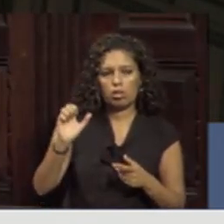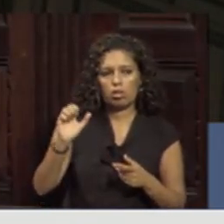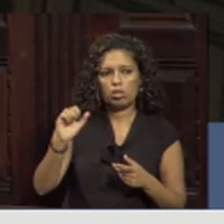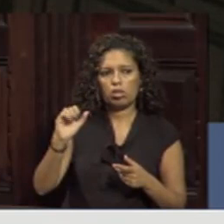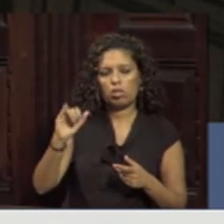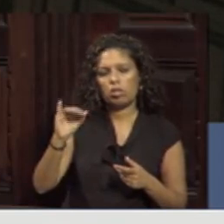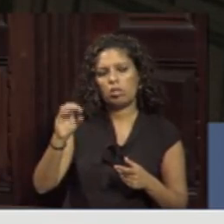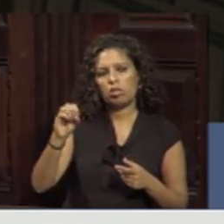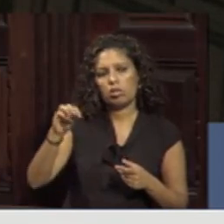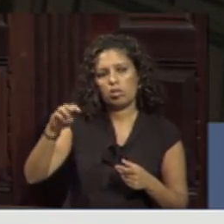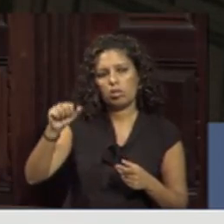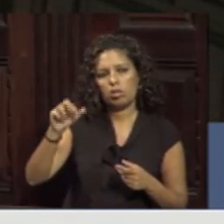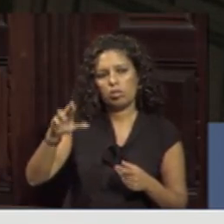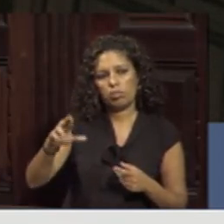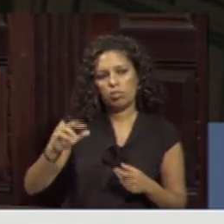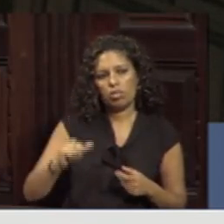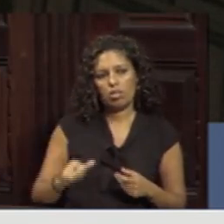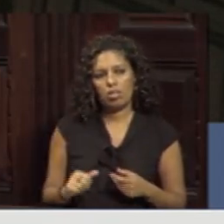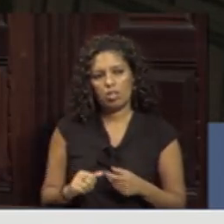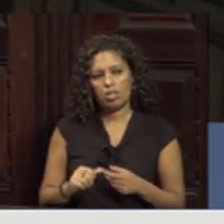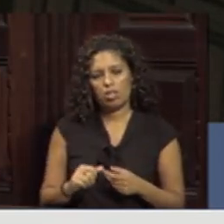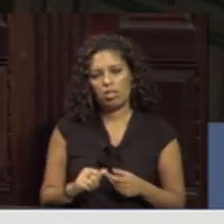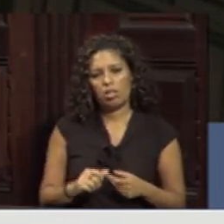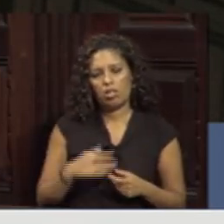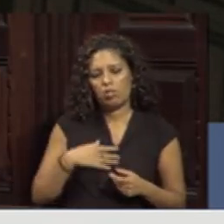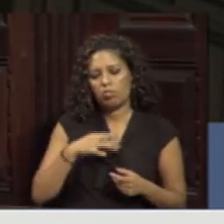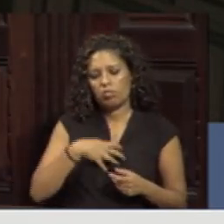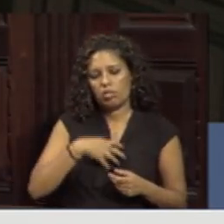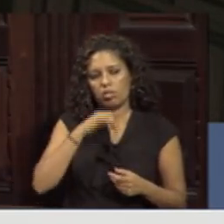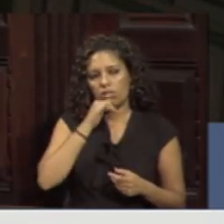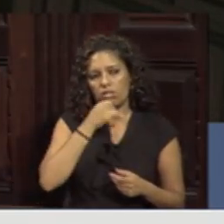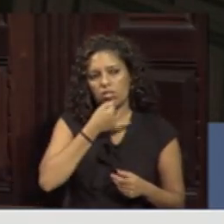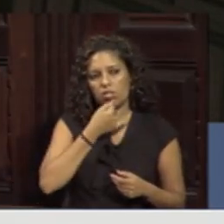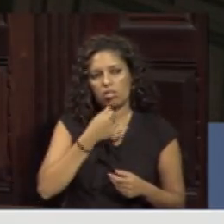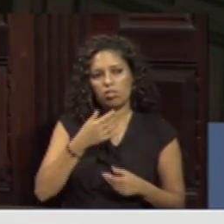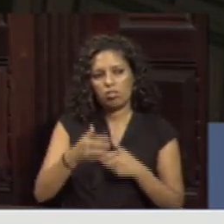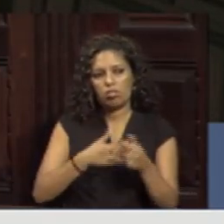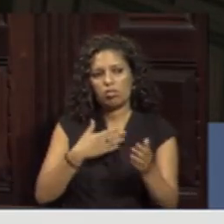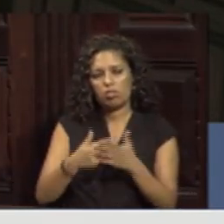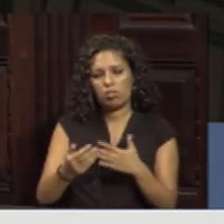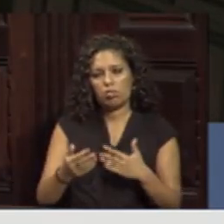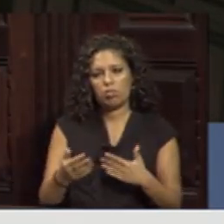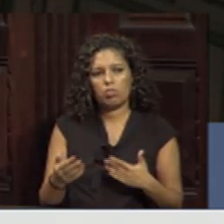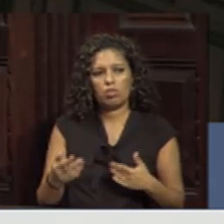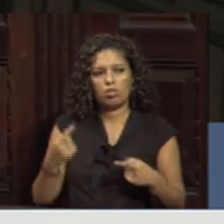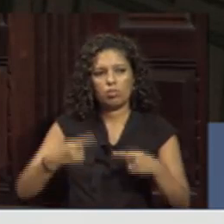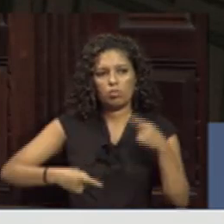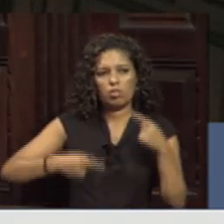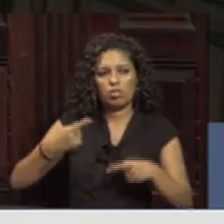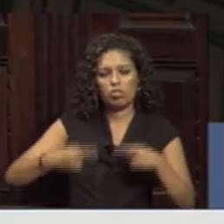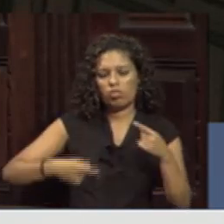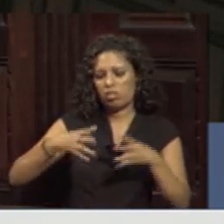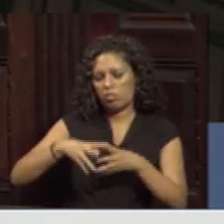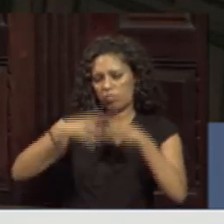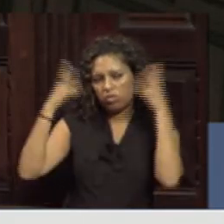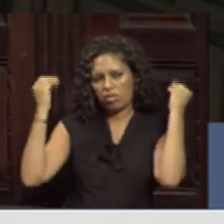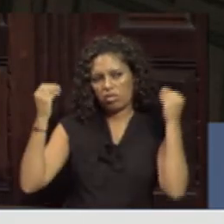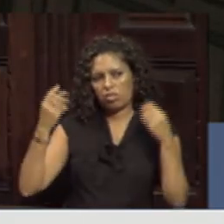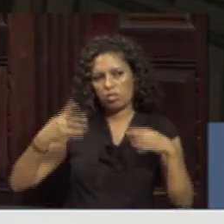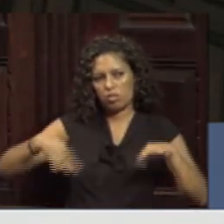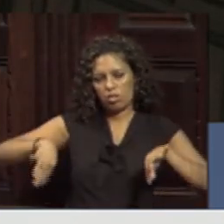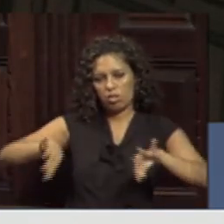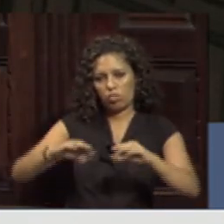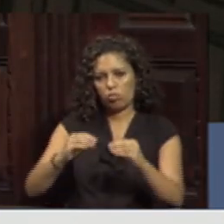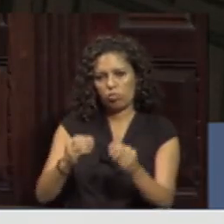e aí já vi falas que falam de política, de uso, enfim, isso até me entristece, que no momento desse, nós todos temos